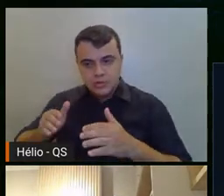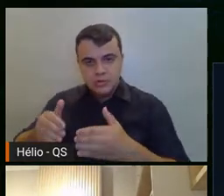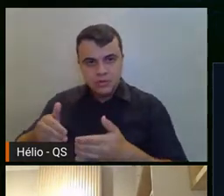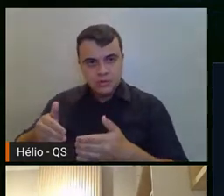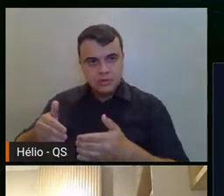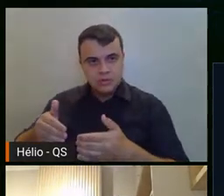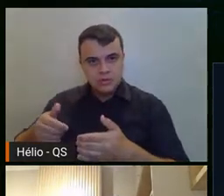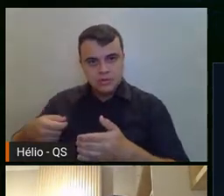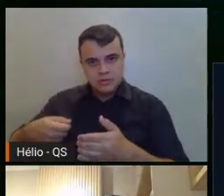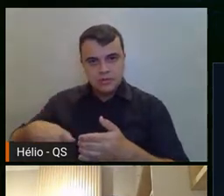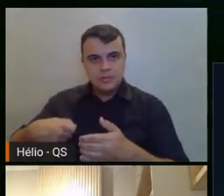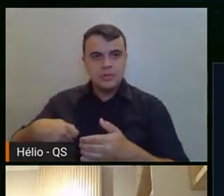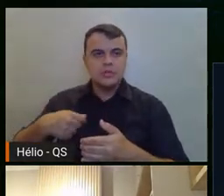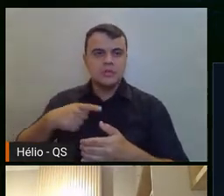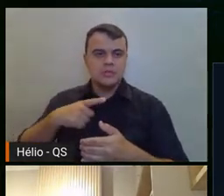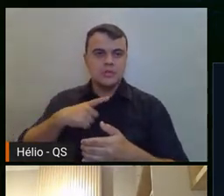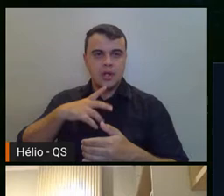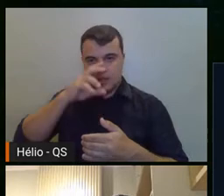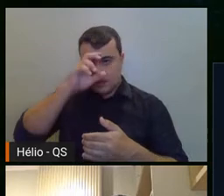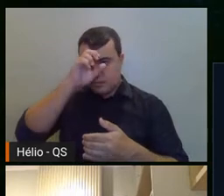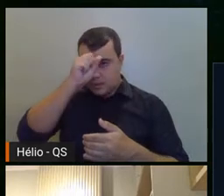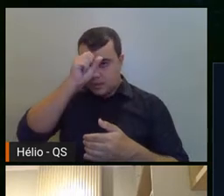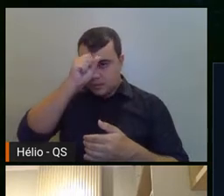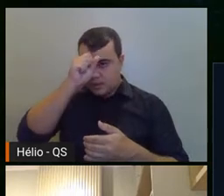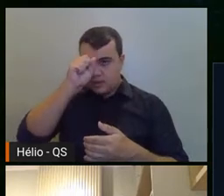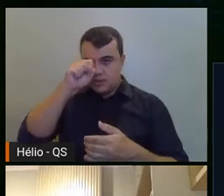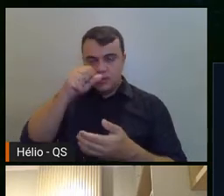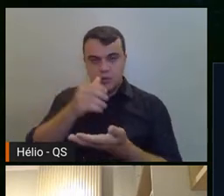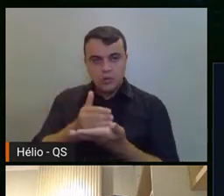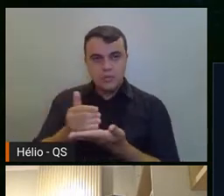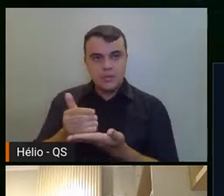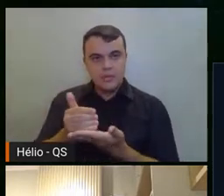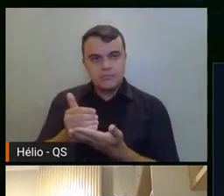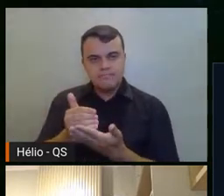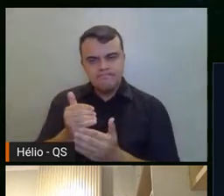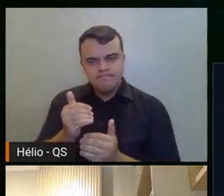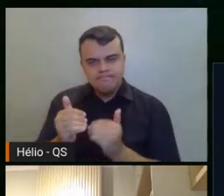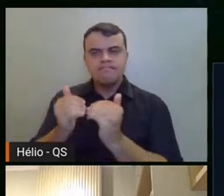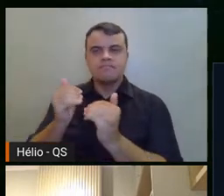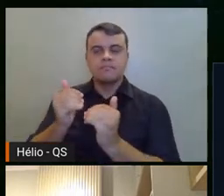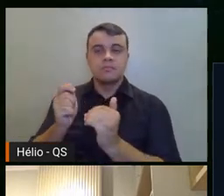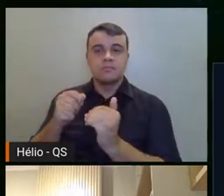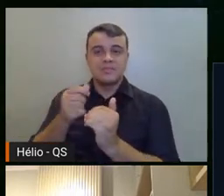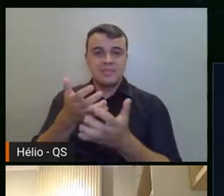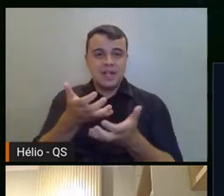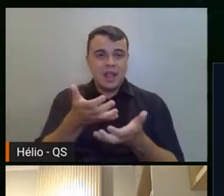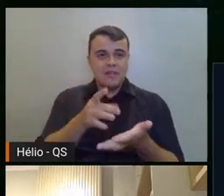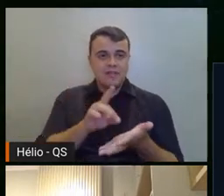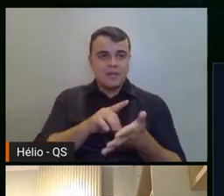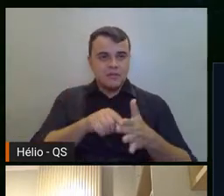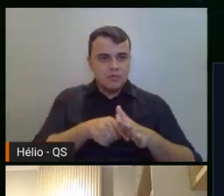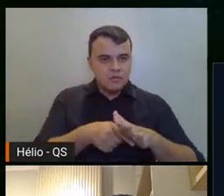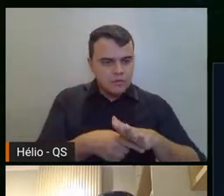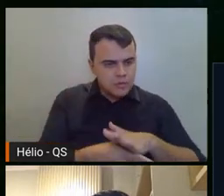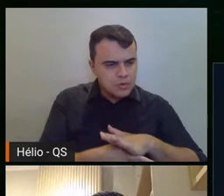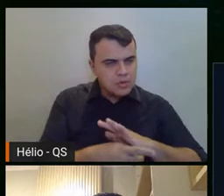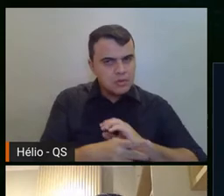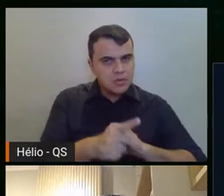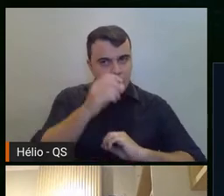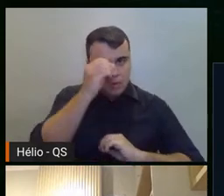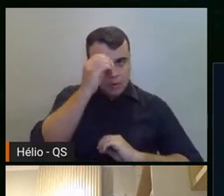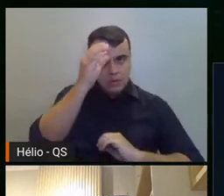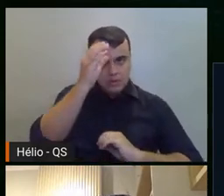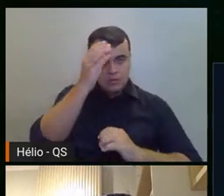suficientes para você aprender e começar a tracionar sabe mas se você quer fortalecer seu conhecimento cara